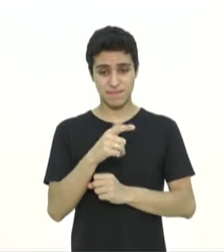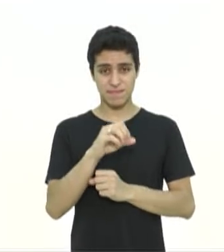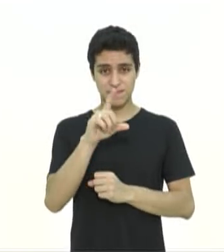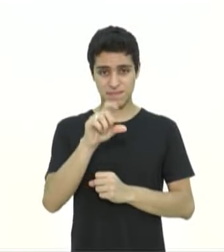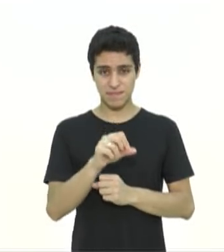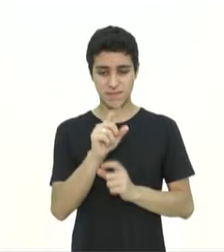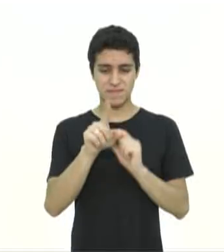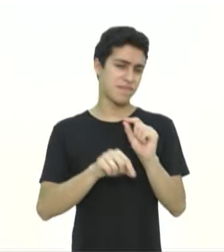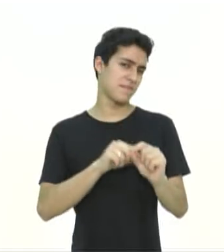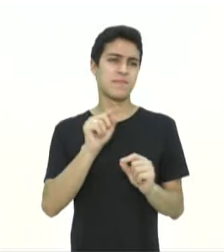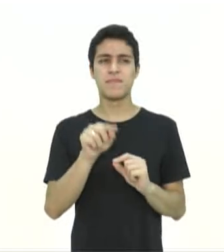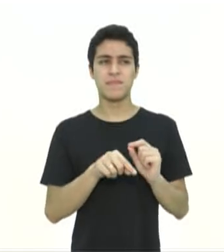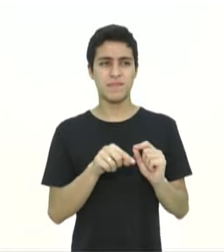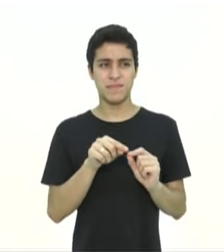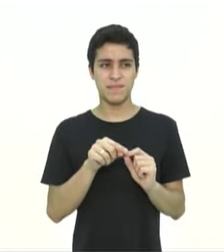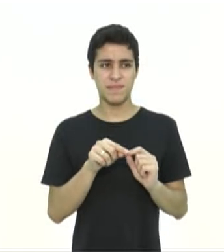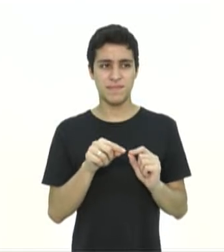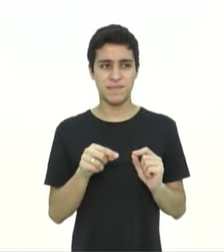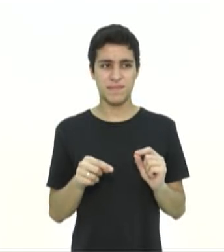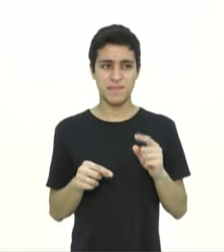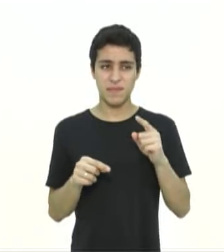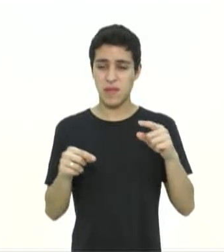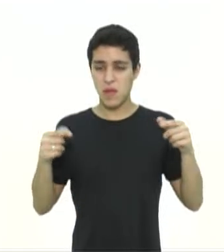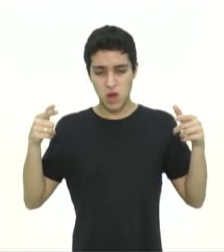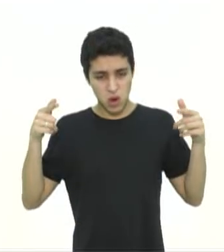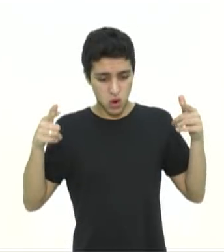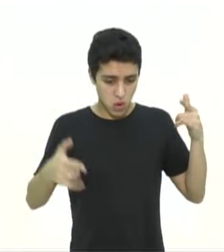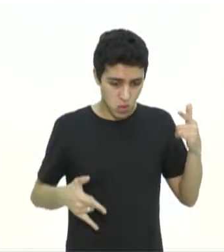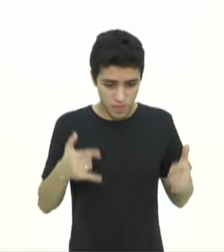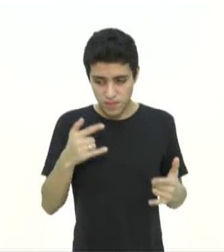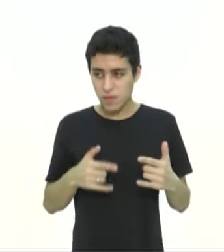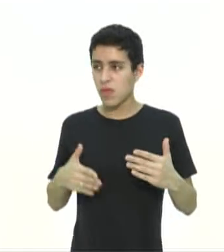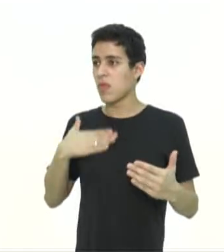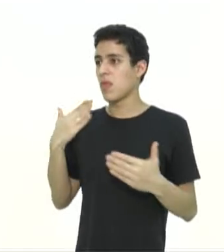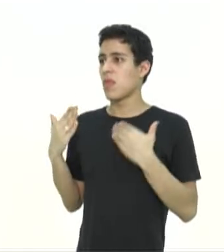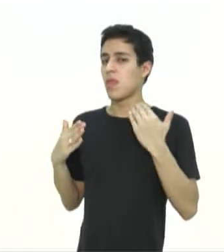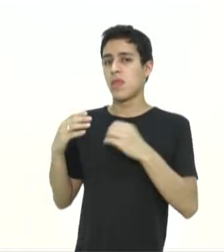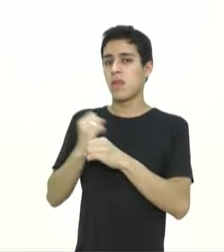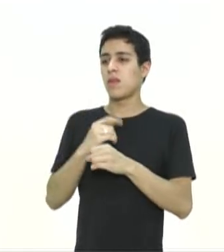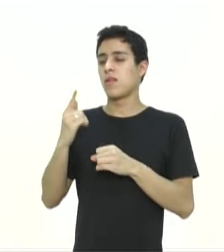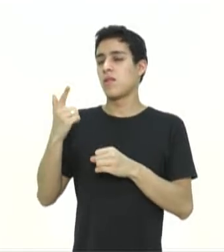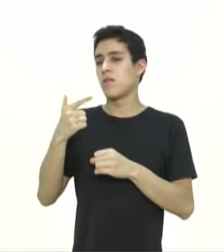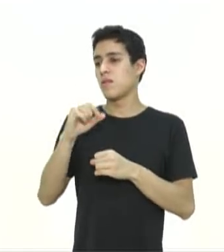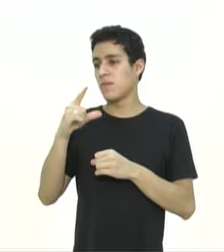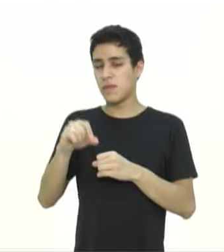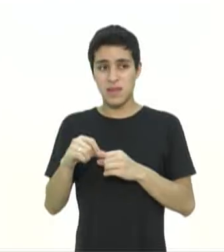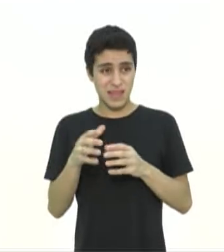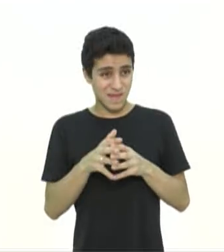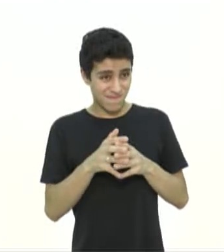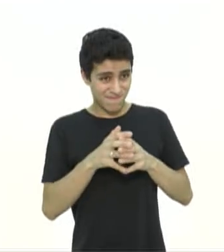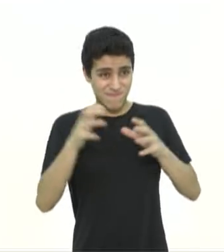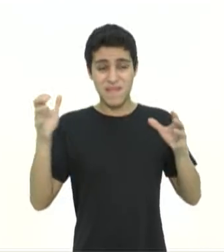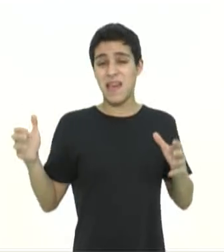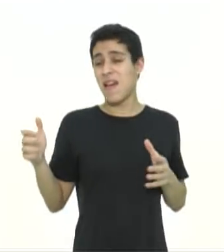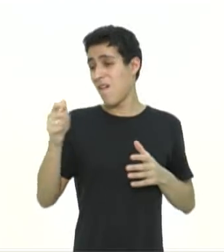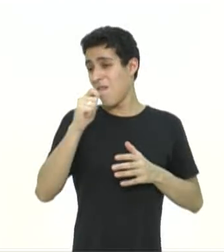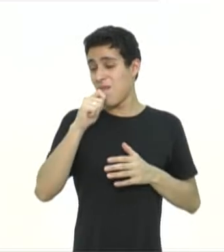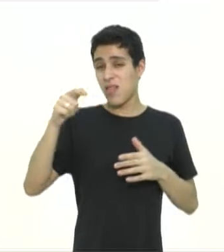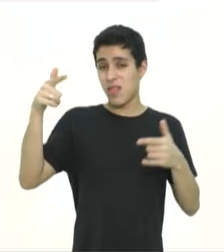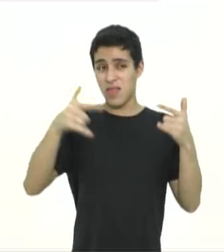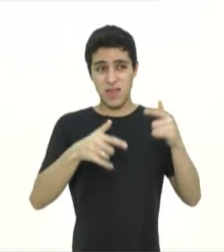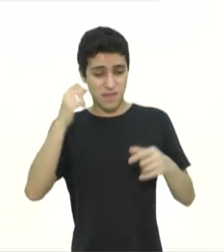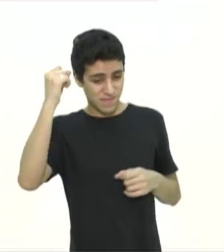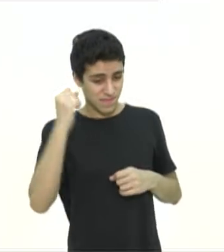2019 é um robô, e aí vem o Wesley se assusta com 2019 e vê um robô muito maior e